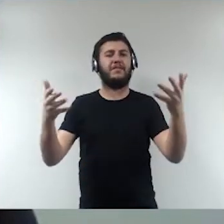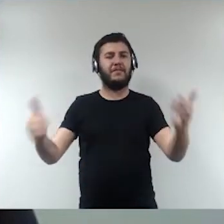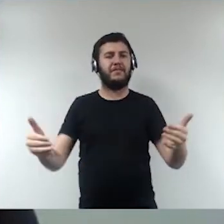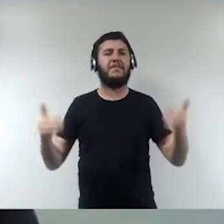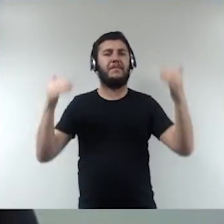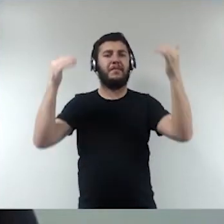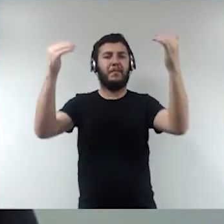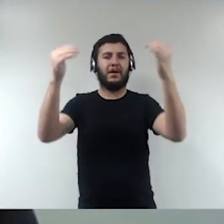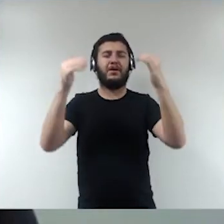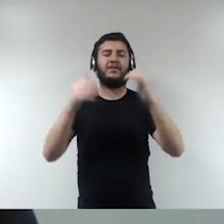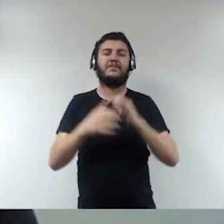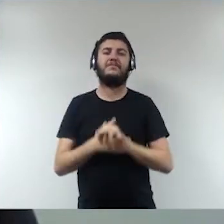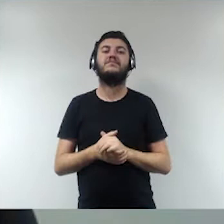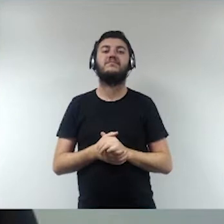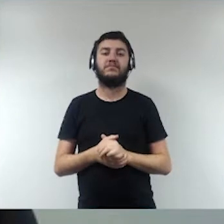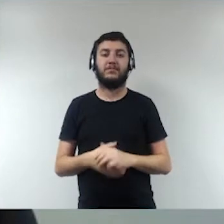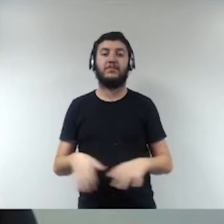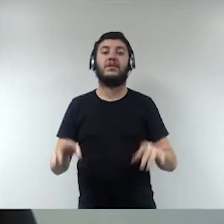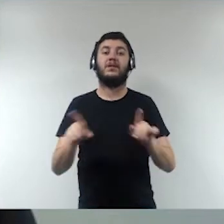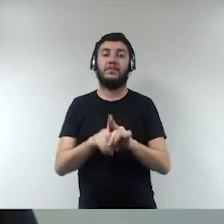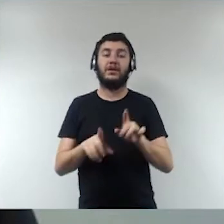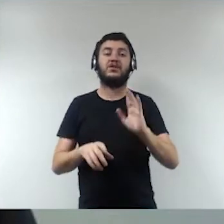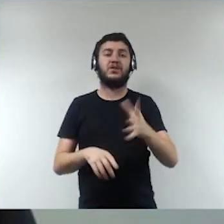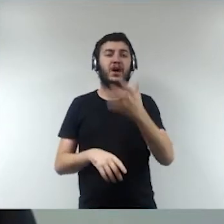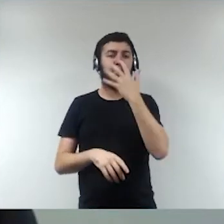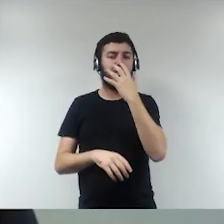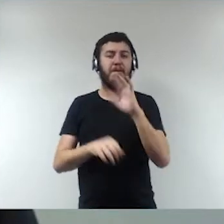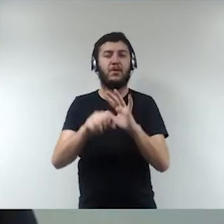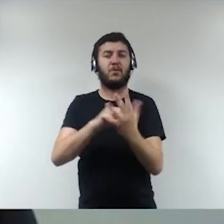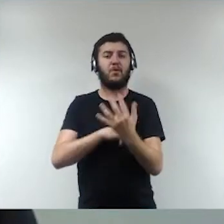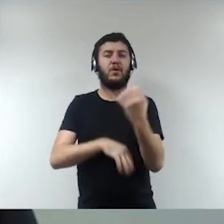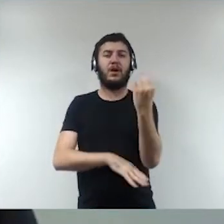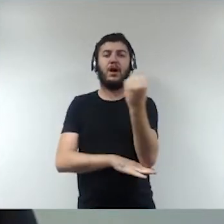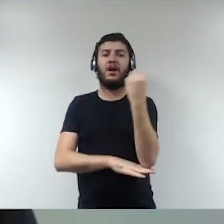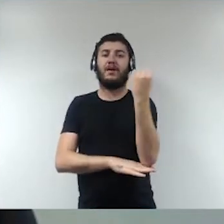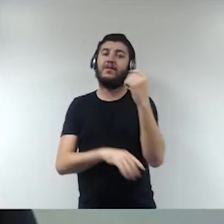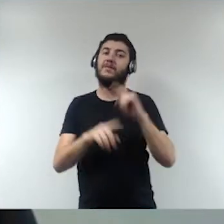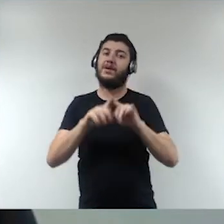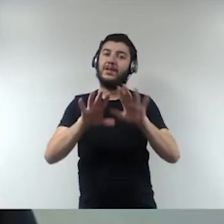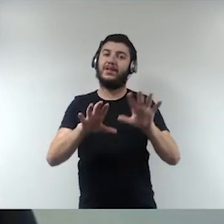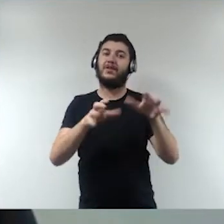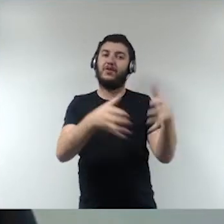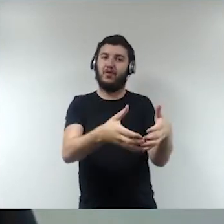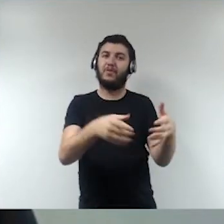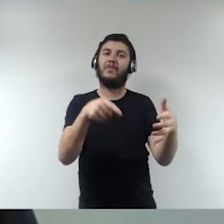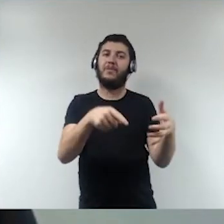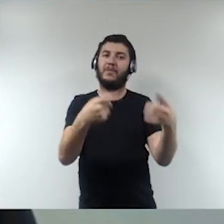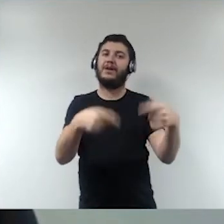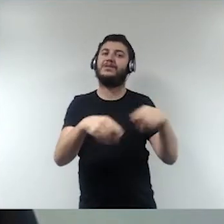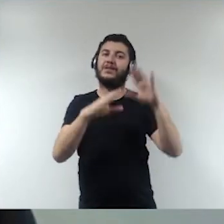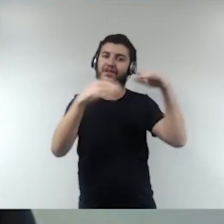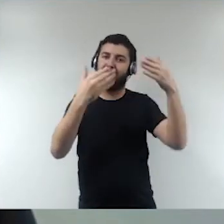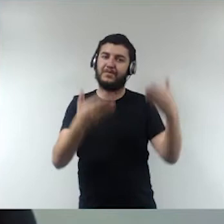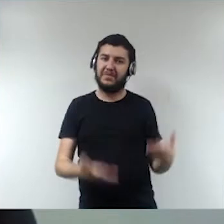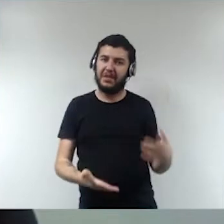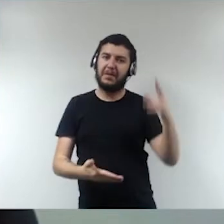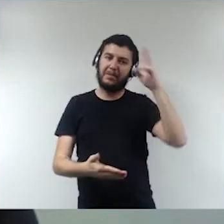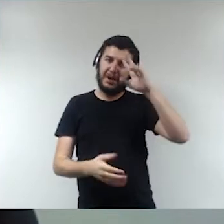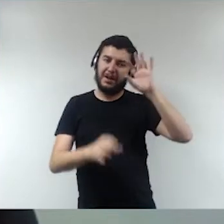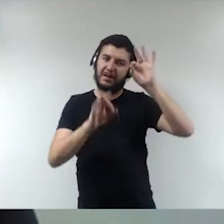evento. E eu acho que essas pessoas têm que ser sempre lembradas, porque nós vivemos um período de muita